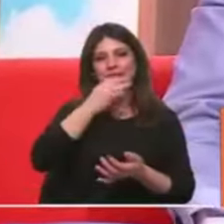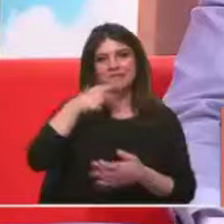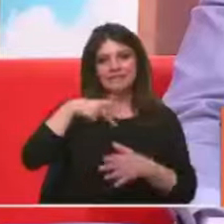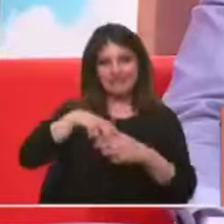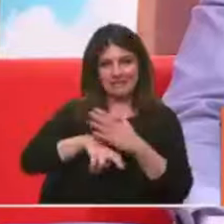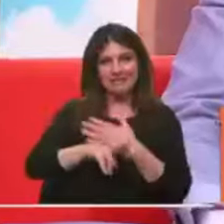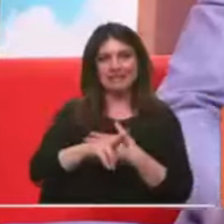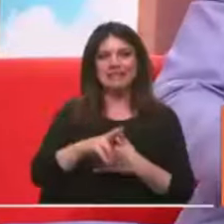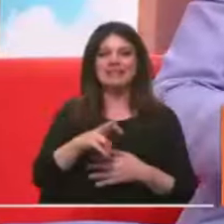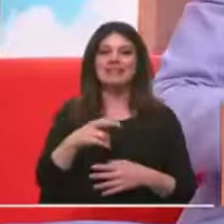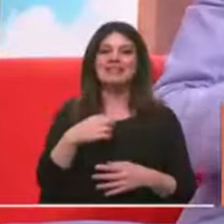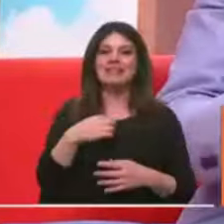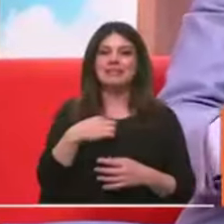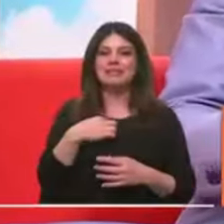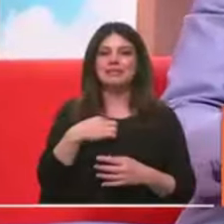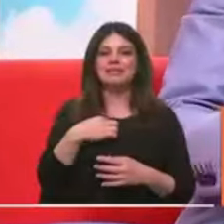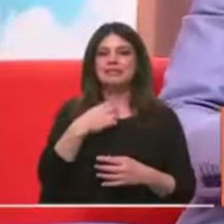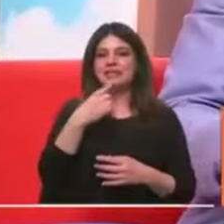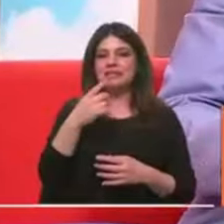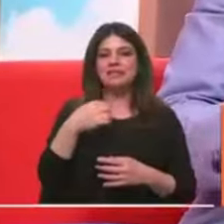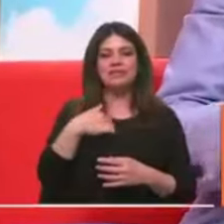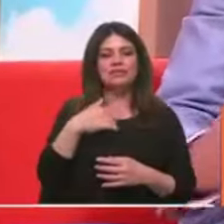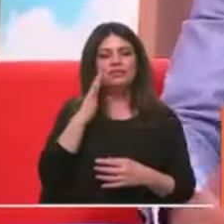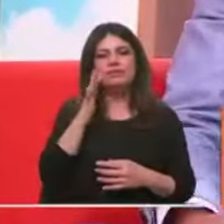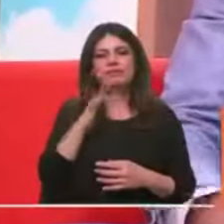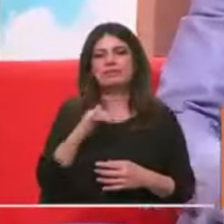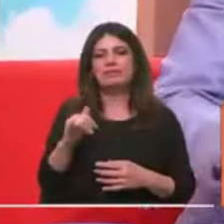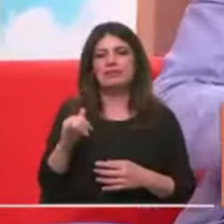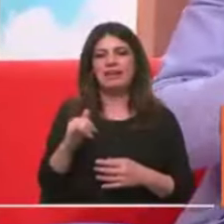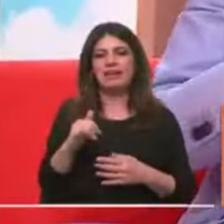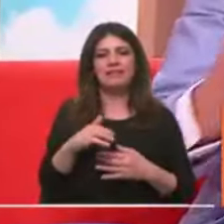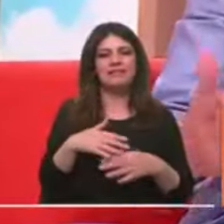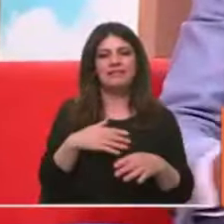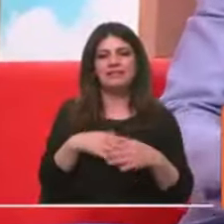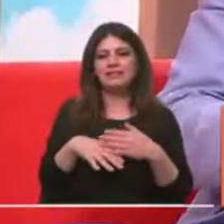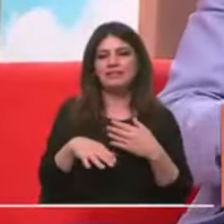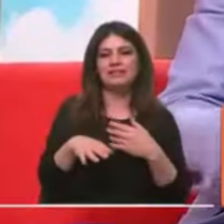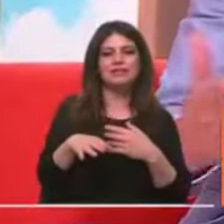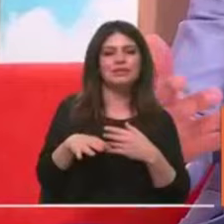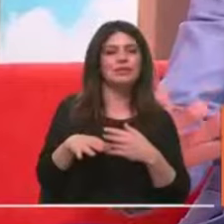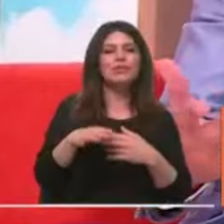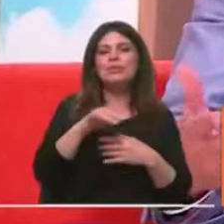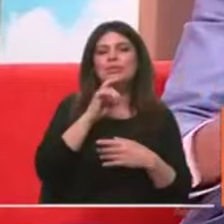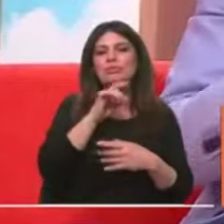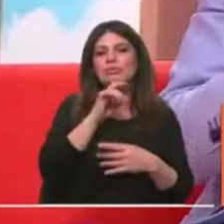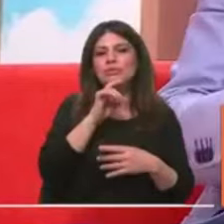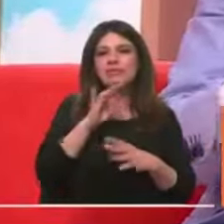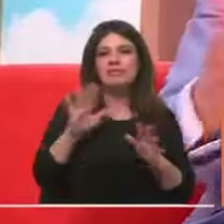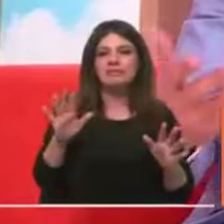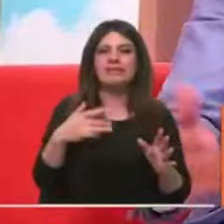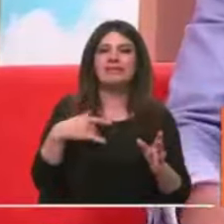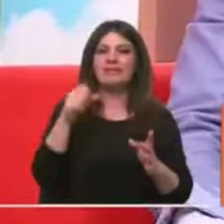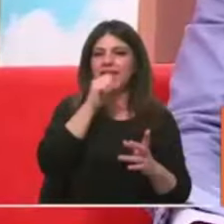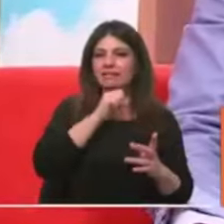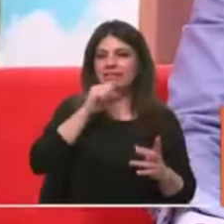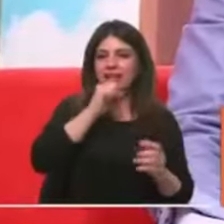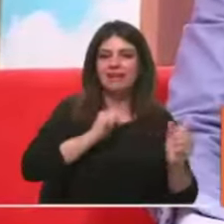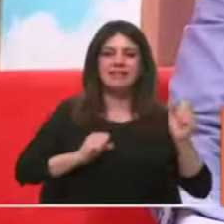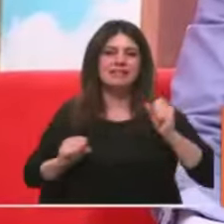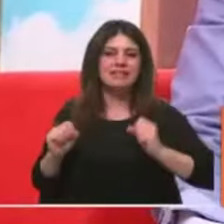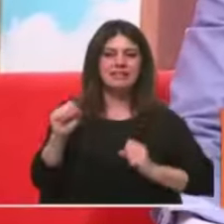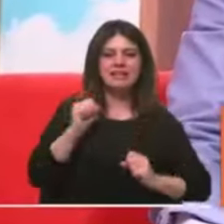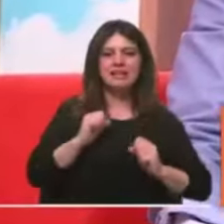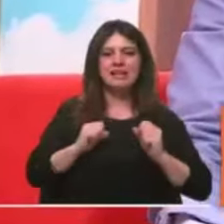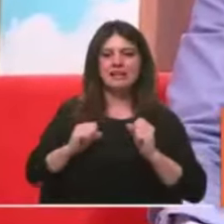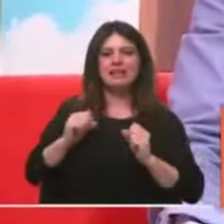disse, eu vou fazer tudo por tudo, do que tiver ao meu alcance, dedicar tudo o que eu possa dar aqui a cantar e a dançar,